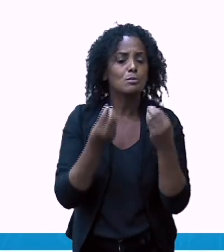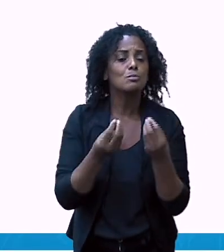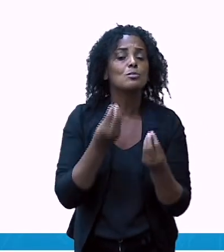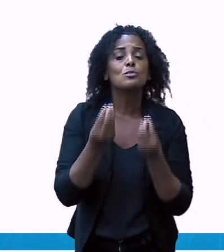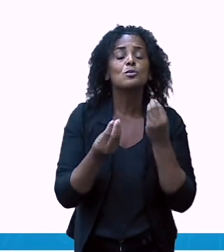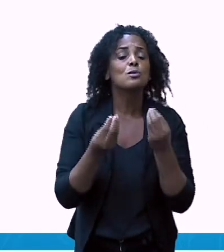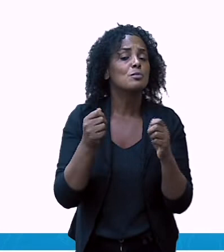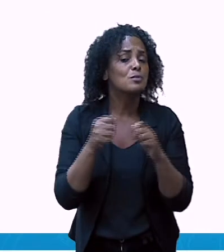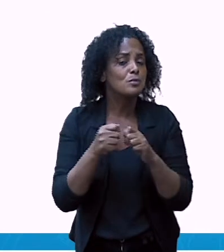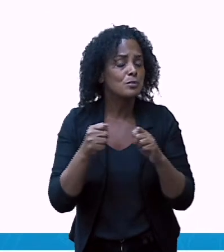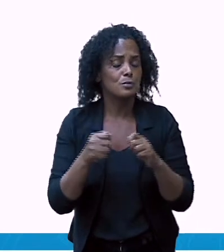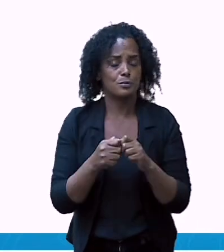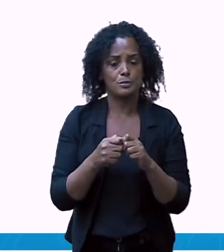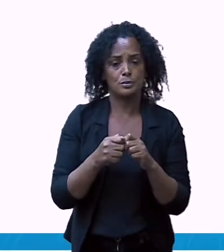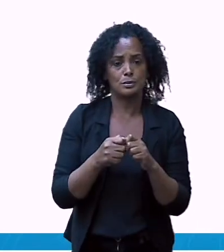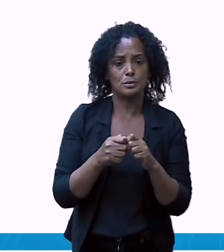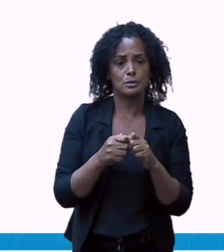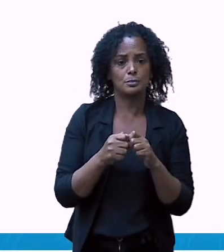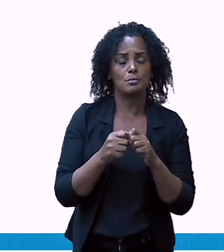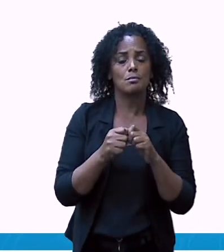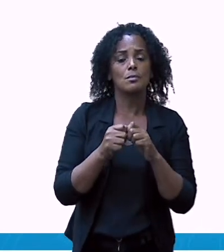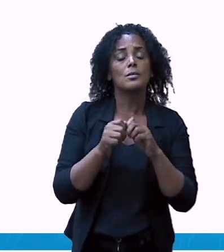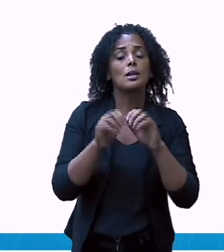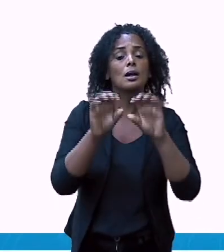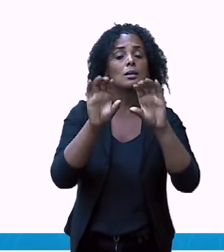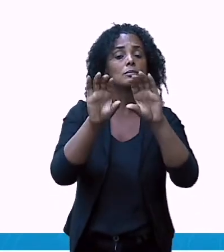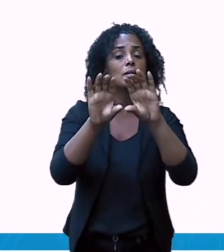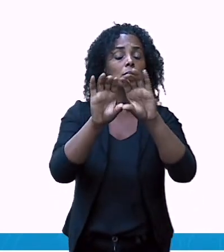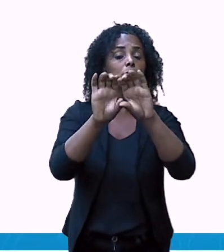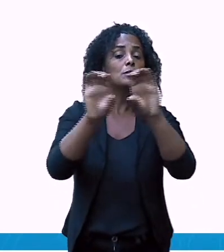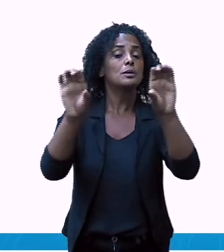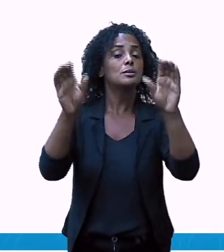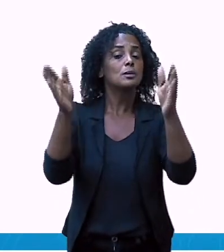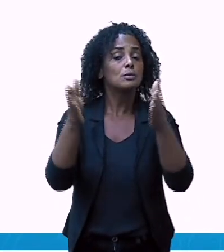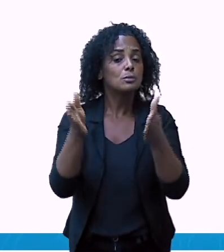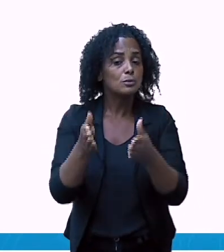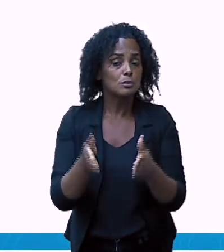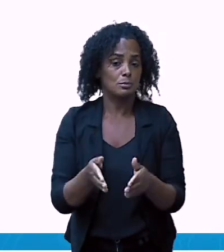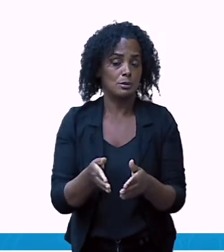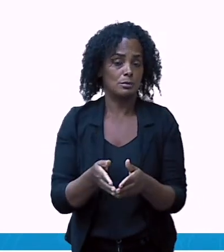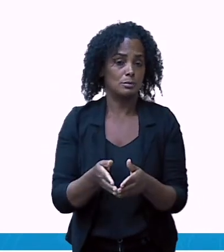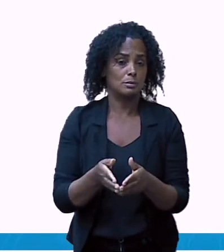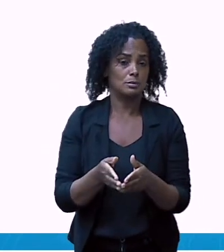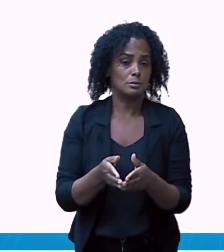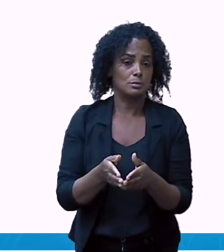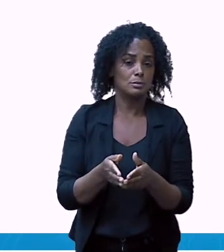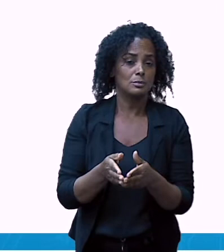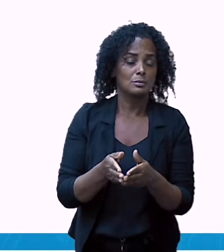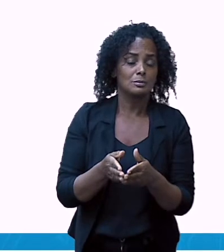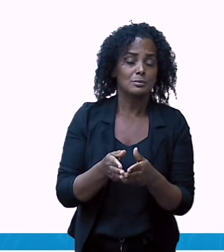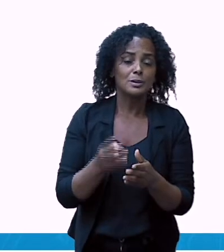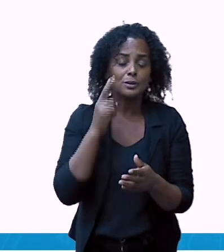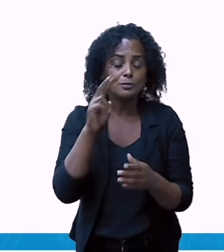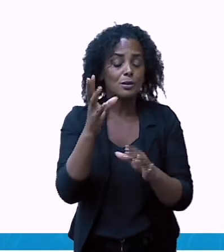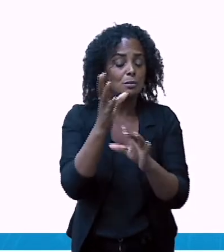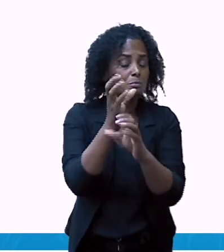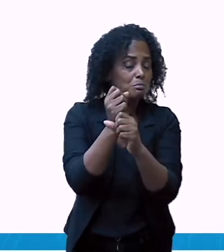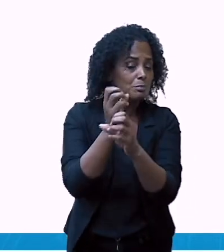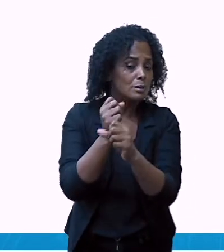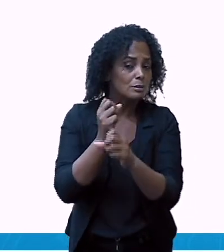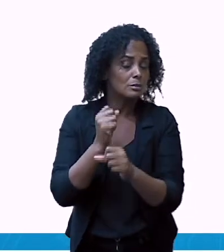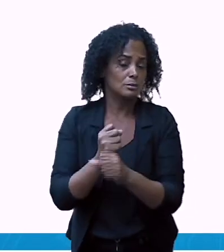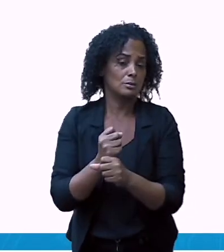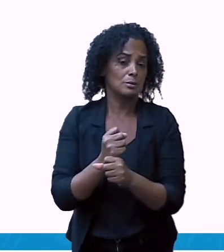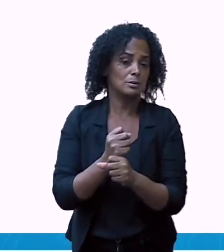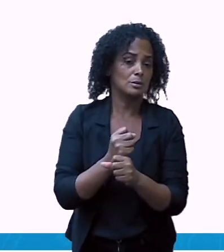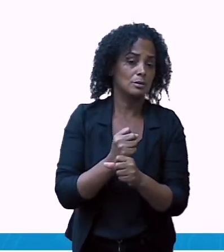como resolver as expressões numéricas, tendo a ideia de que eu vou analisar as operações que vão